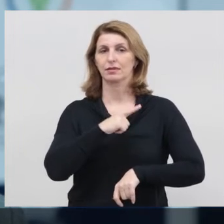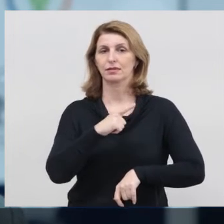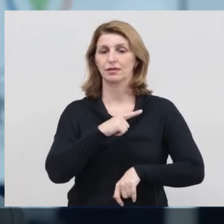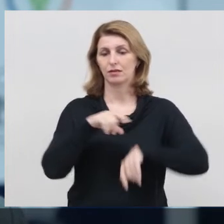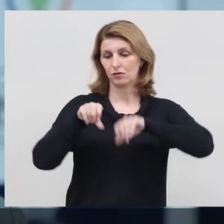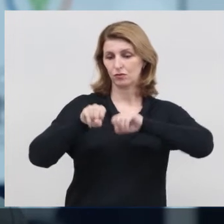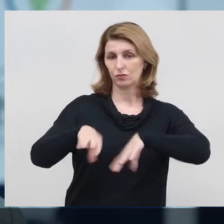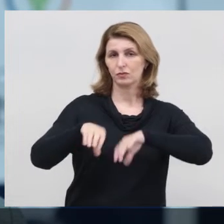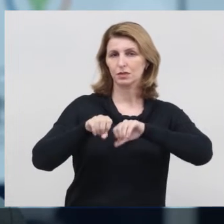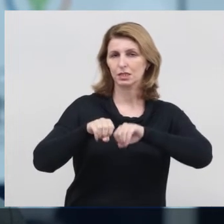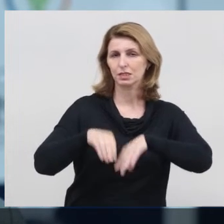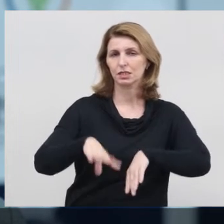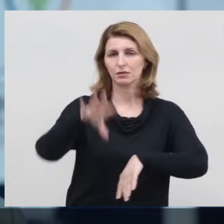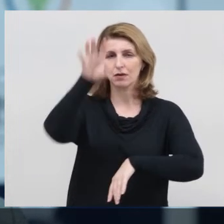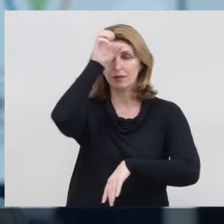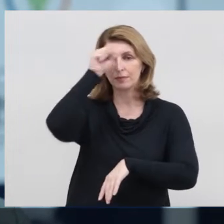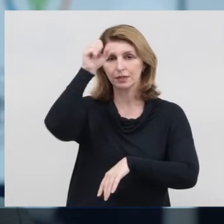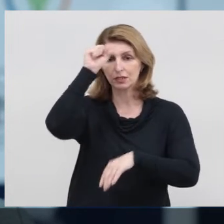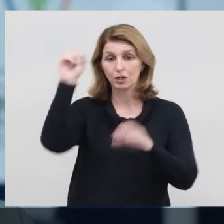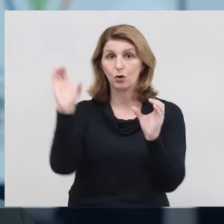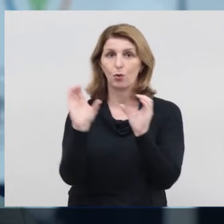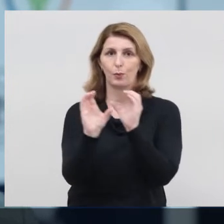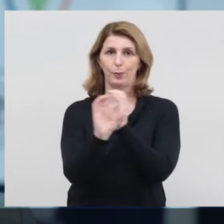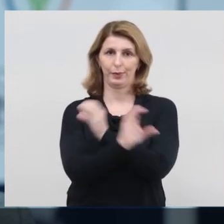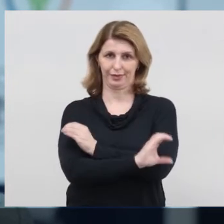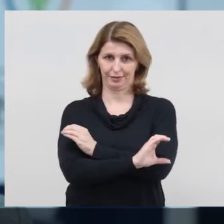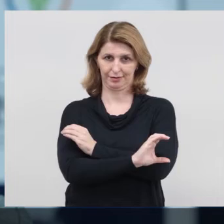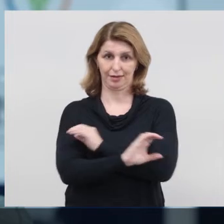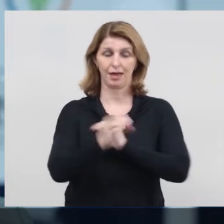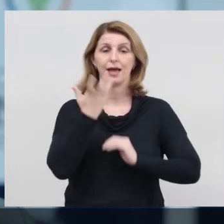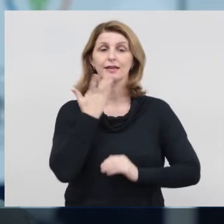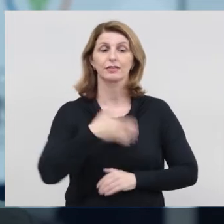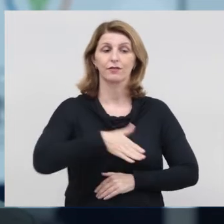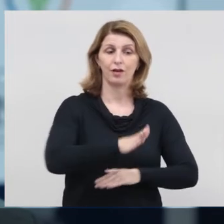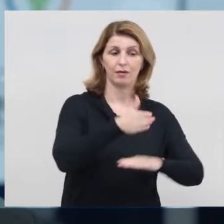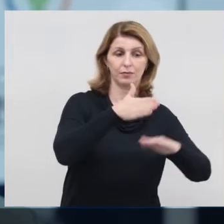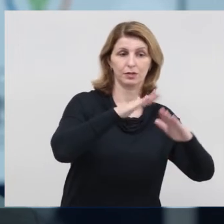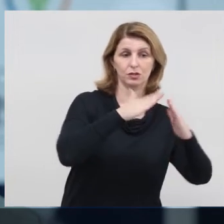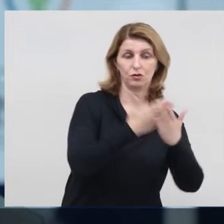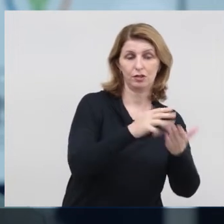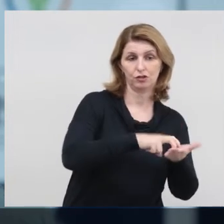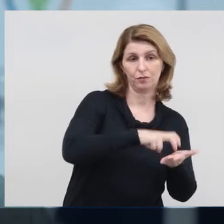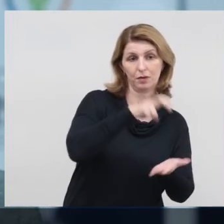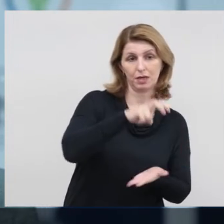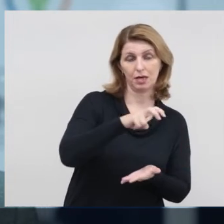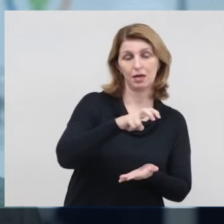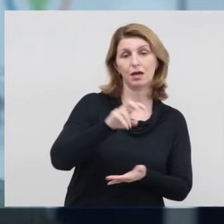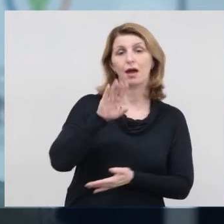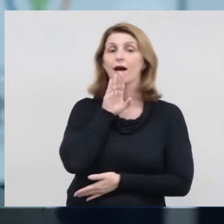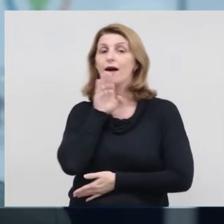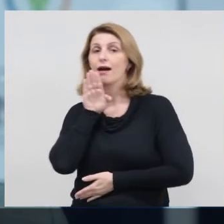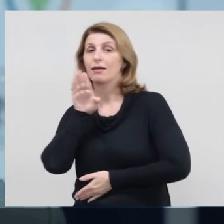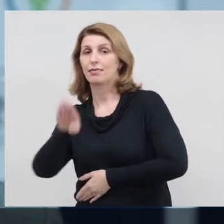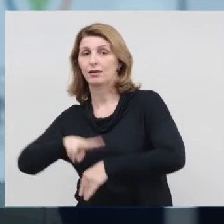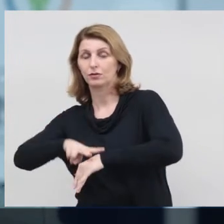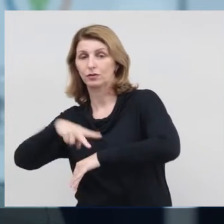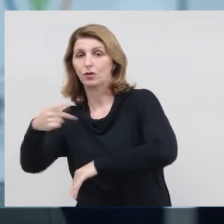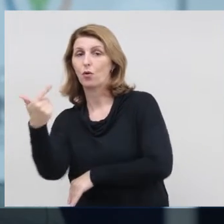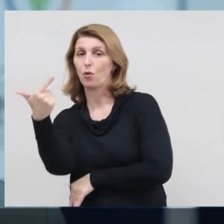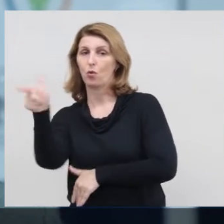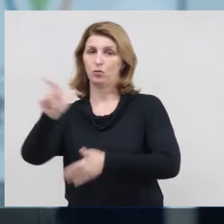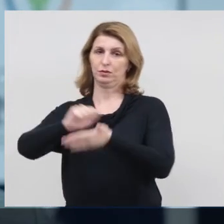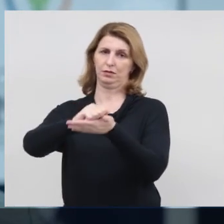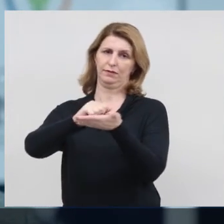tenha um ensinamento uma aprendizagem integral Aonde a criança vai para a escola na parte da manhã ou na parte da tarde e no